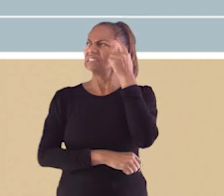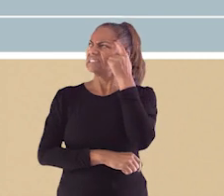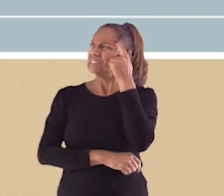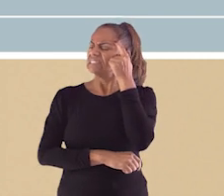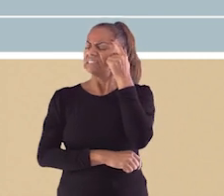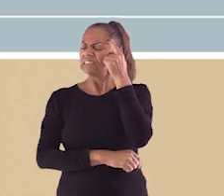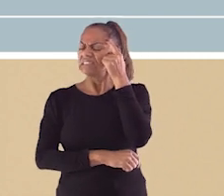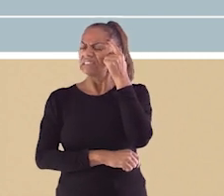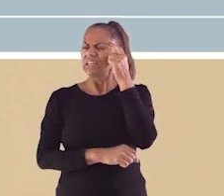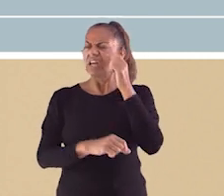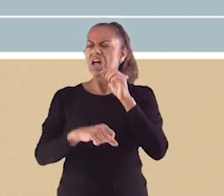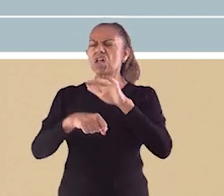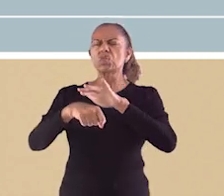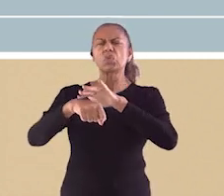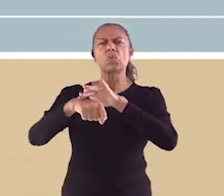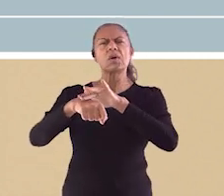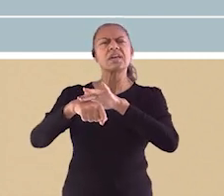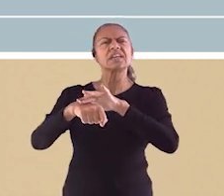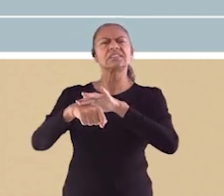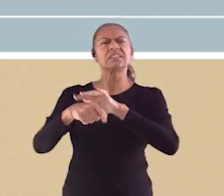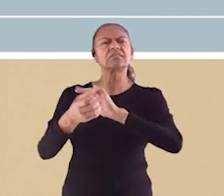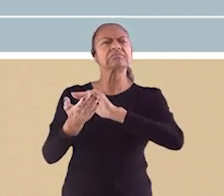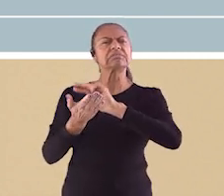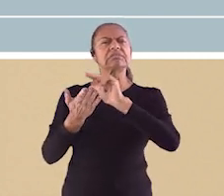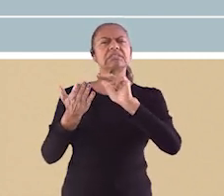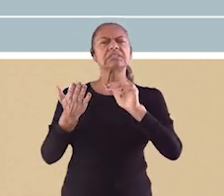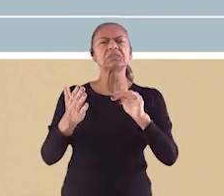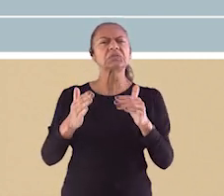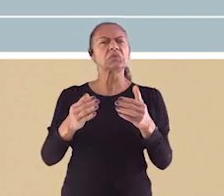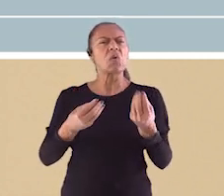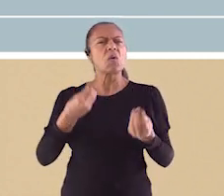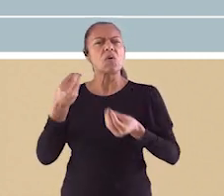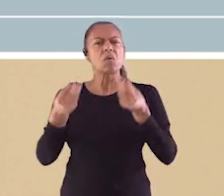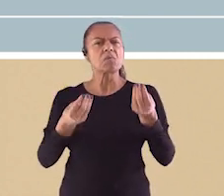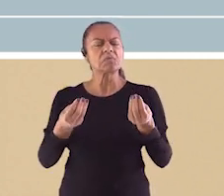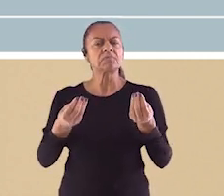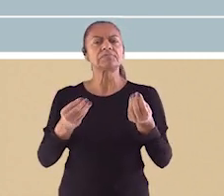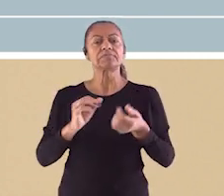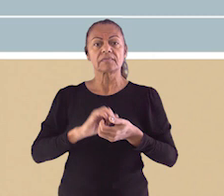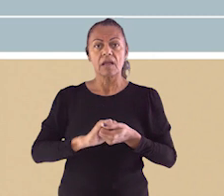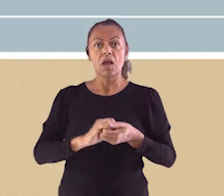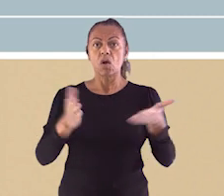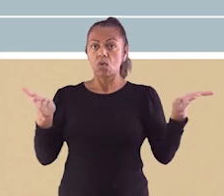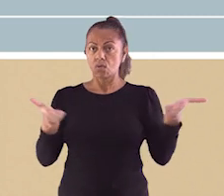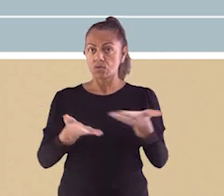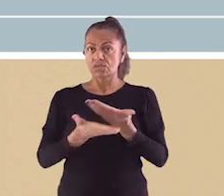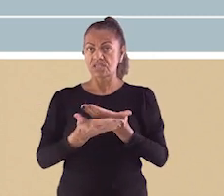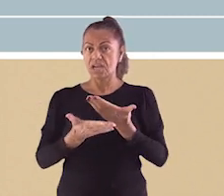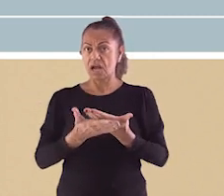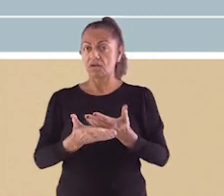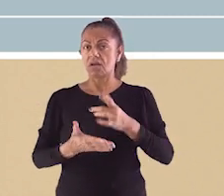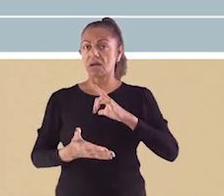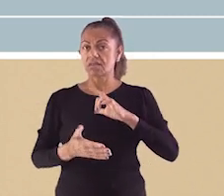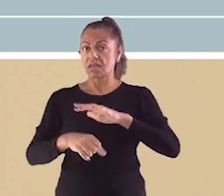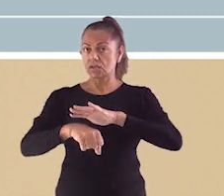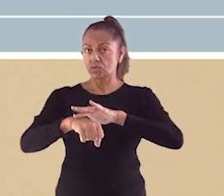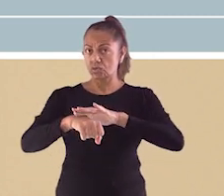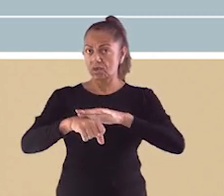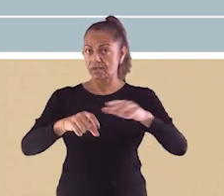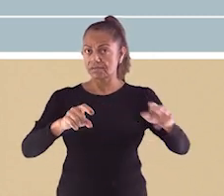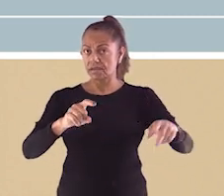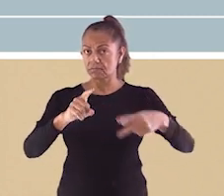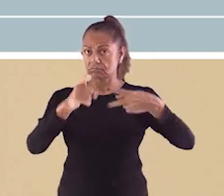são essas? Antônio, quais seus nomes? Na aula de hoje, vamos dar atenção às duas principais, ou